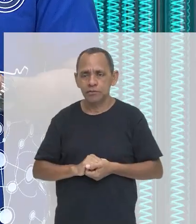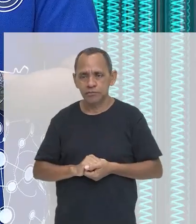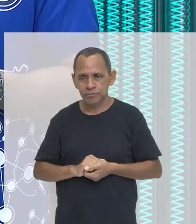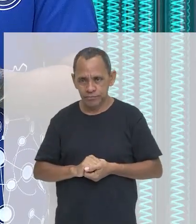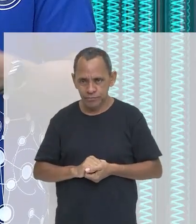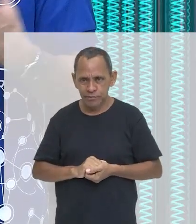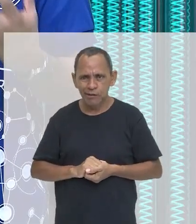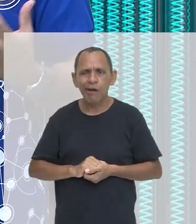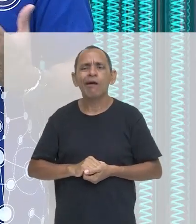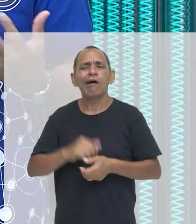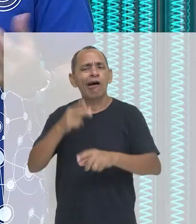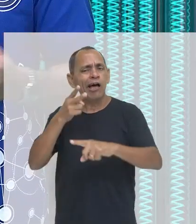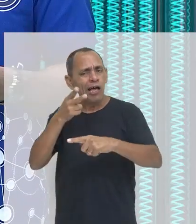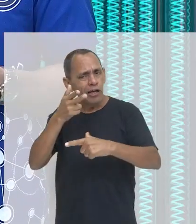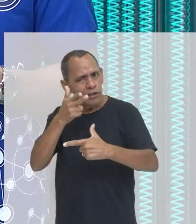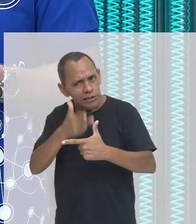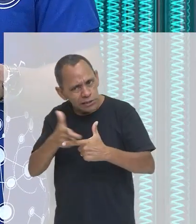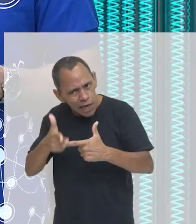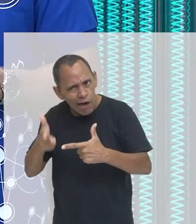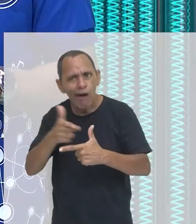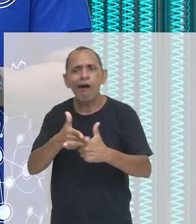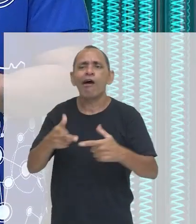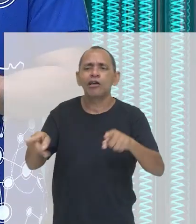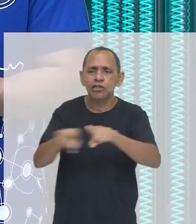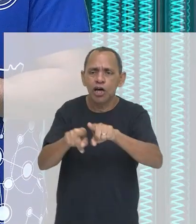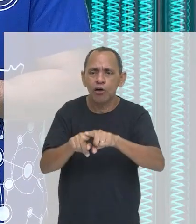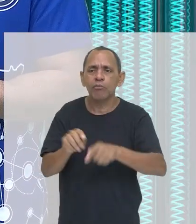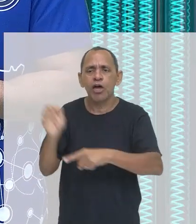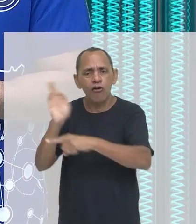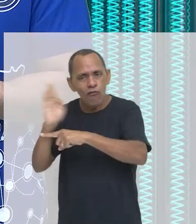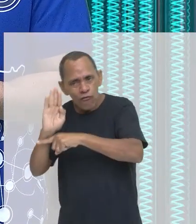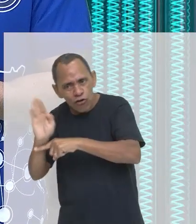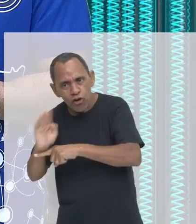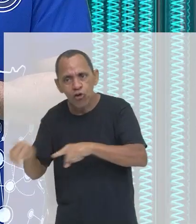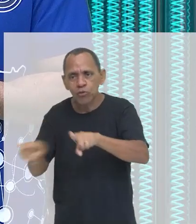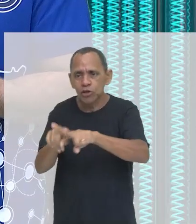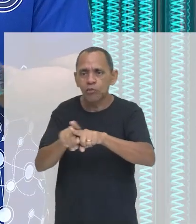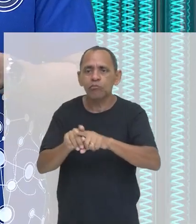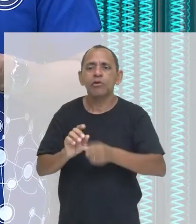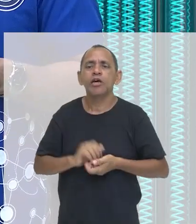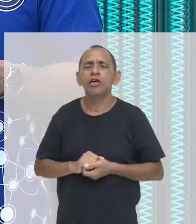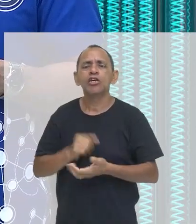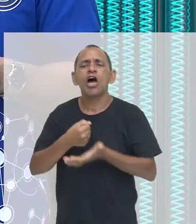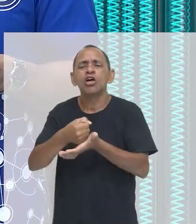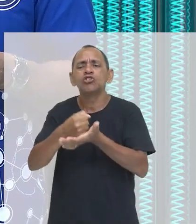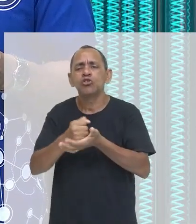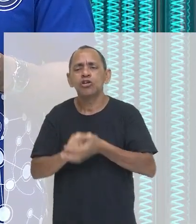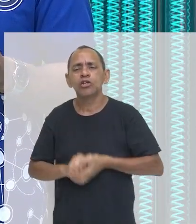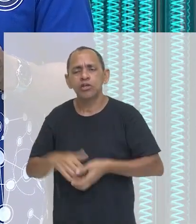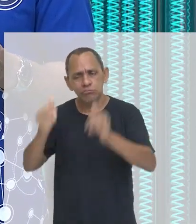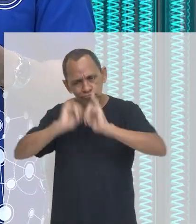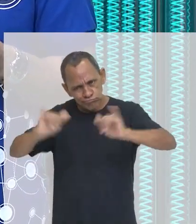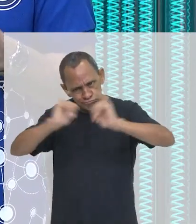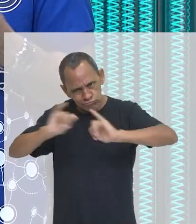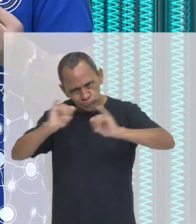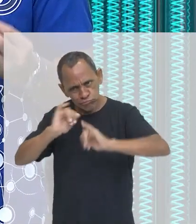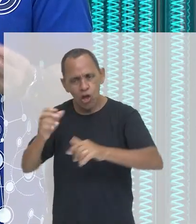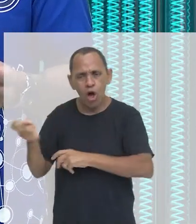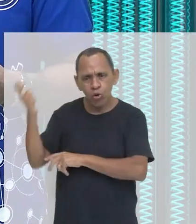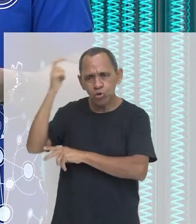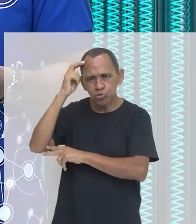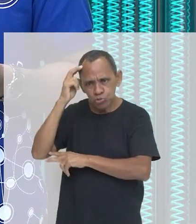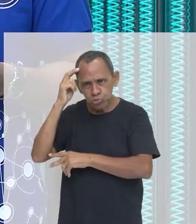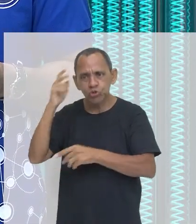séries, tudo aquilo que é produzido lá ajudou a exportar a cultura americana para o mundo. Como nós produzimos um produto